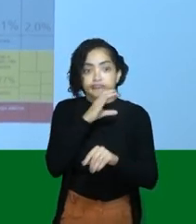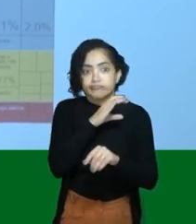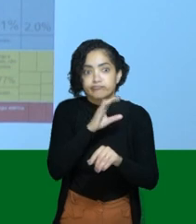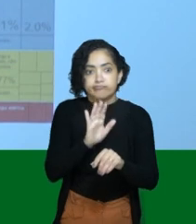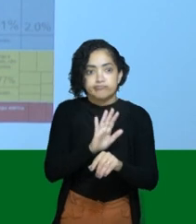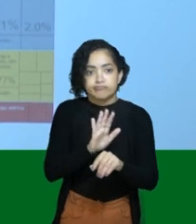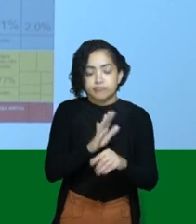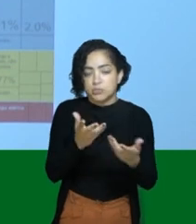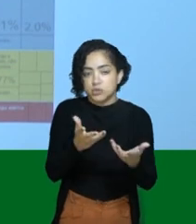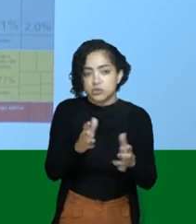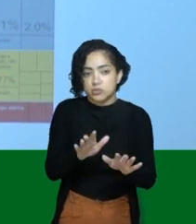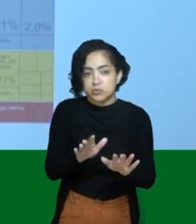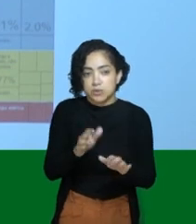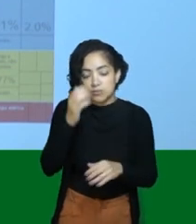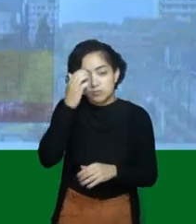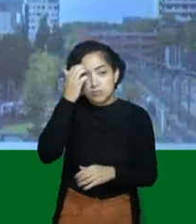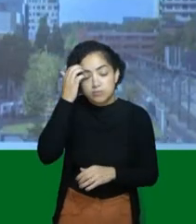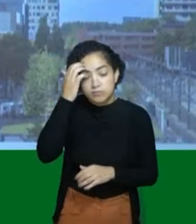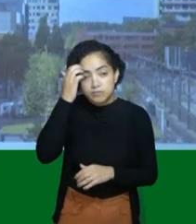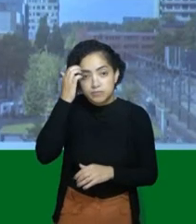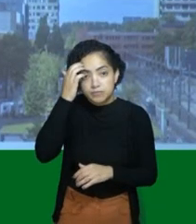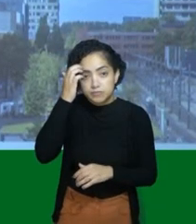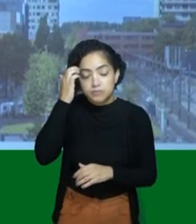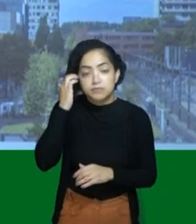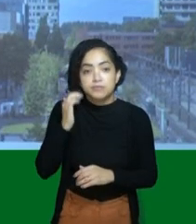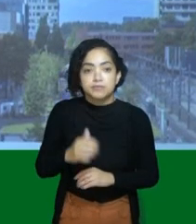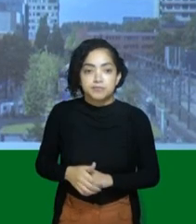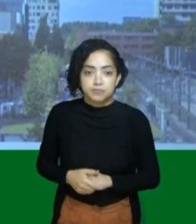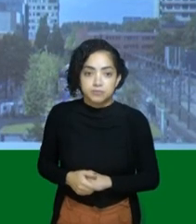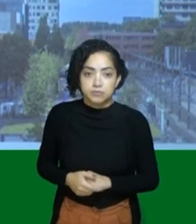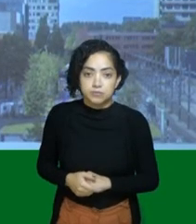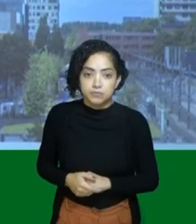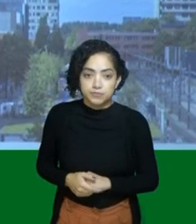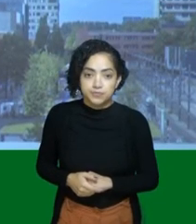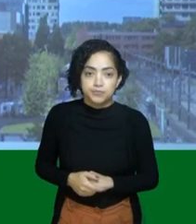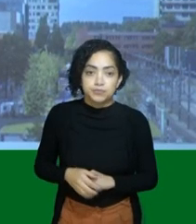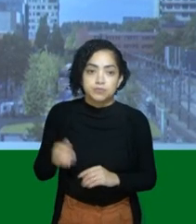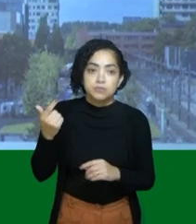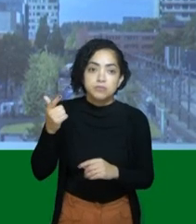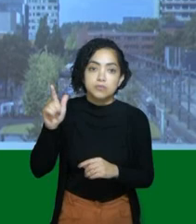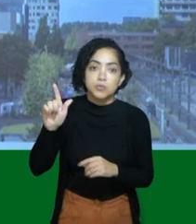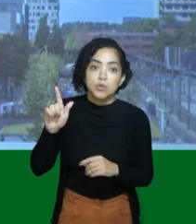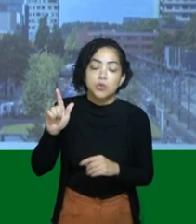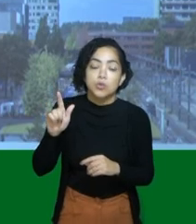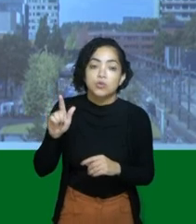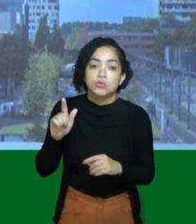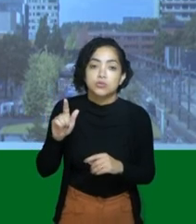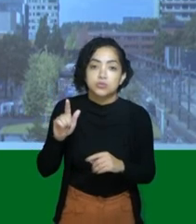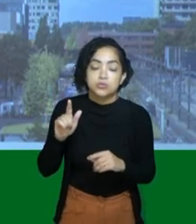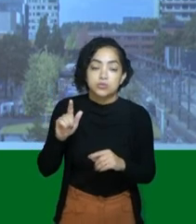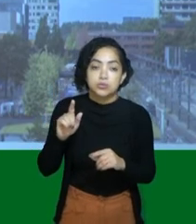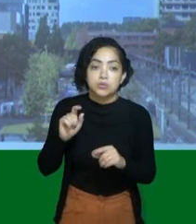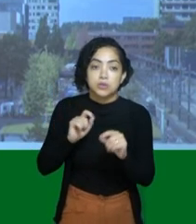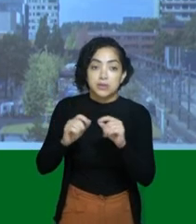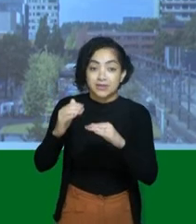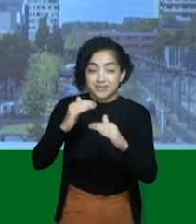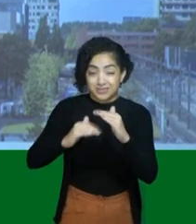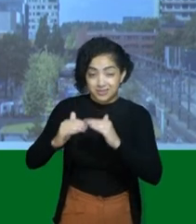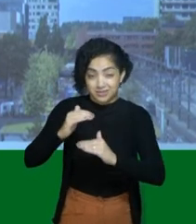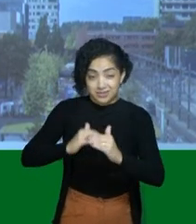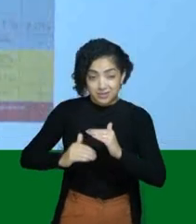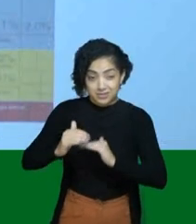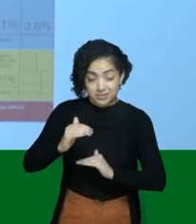Não é isso? Então, eu não entendo isso. Né? E outro ponto que eu acho que a gente está muito atrás,